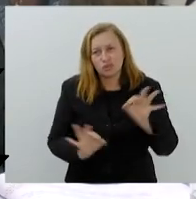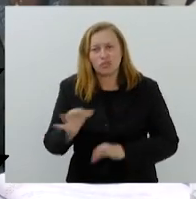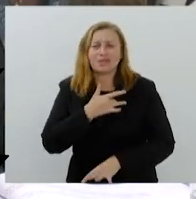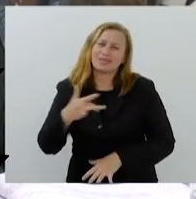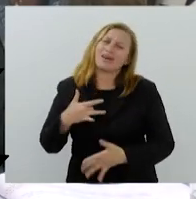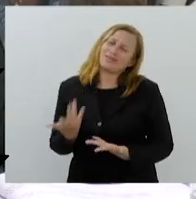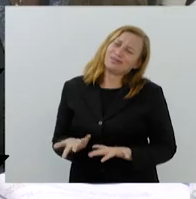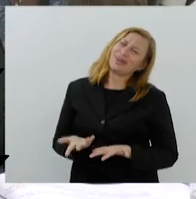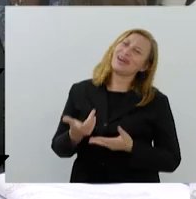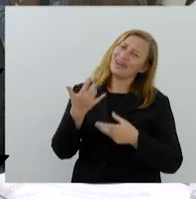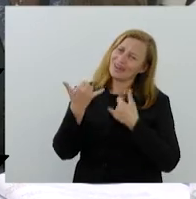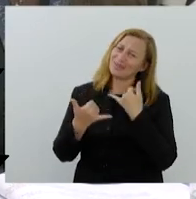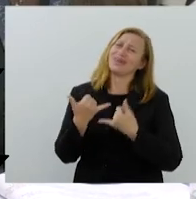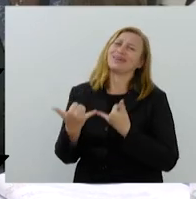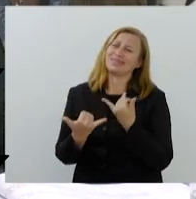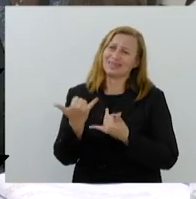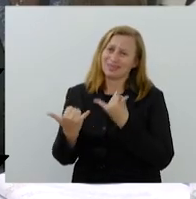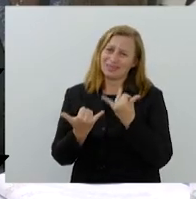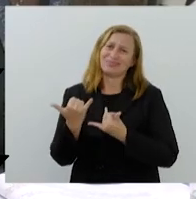surreal. Realmente,